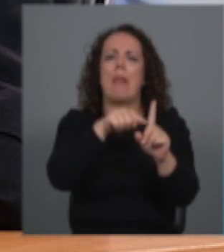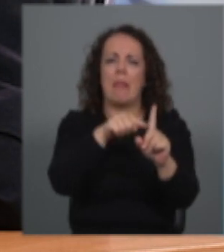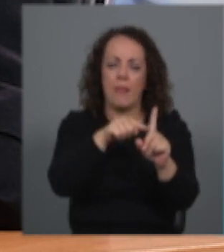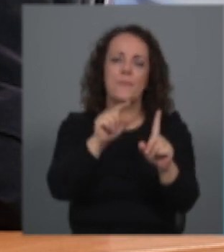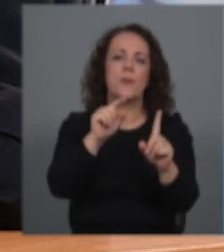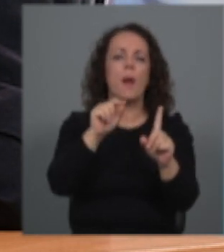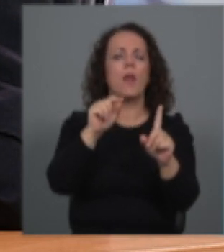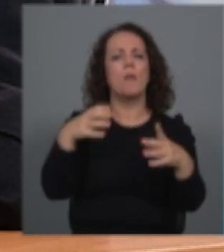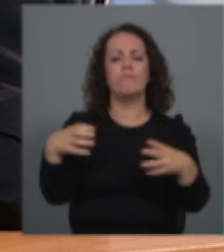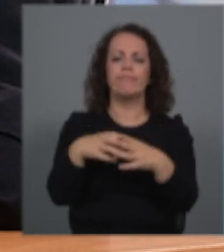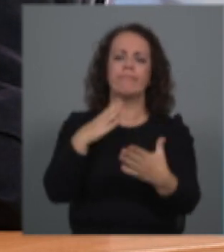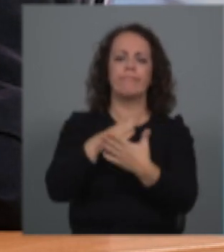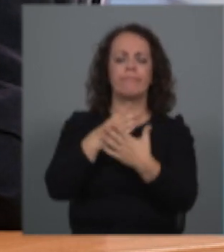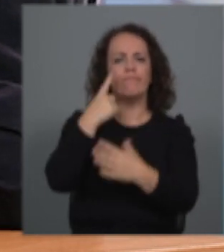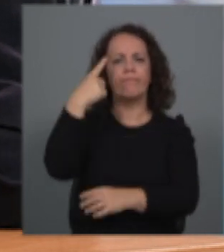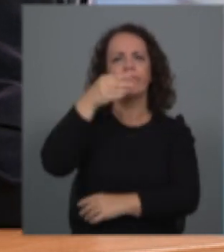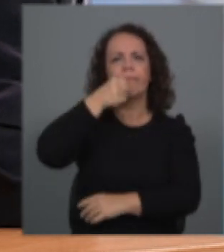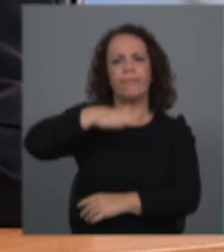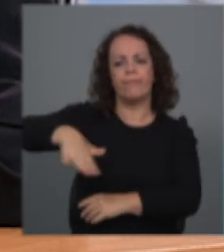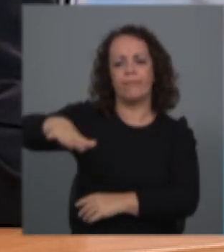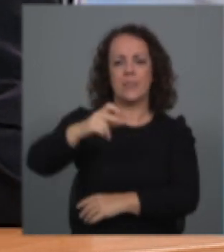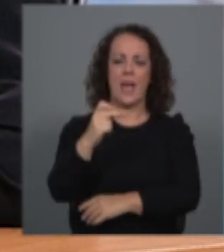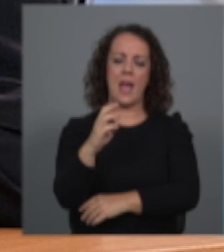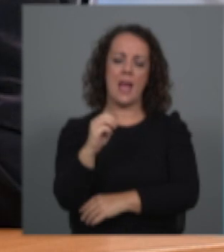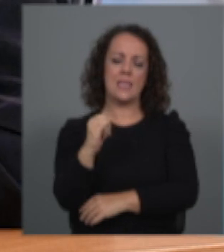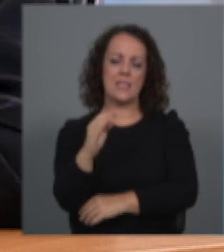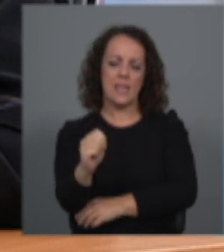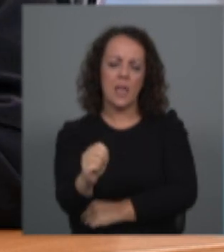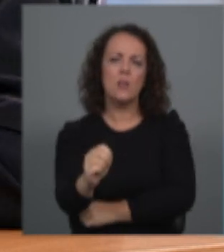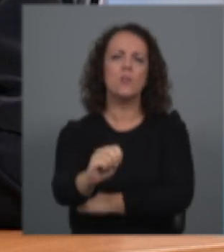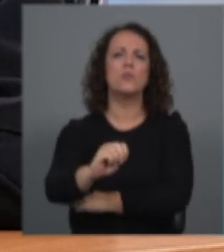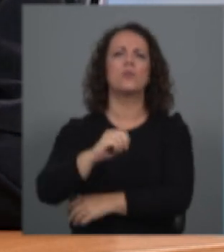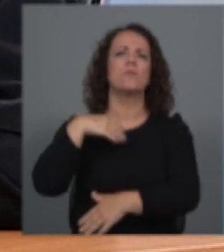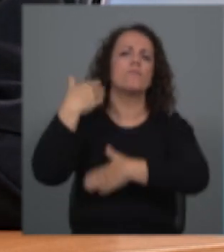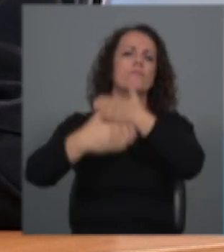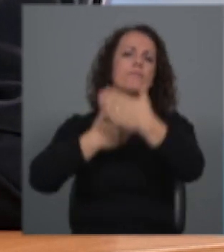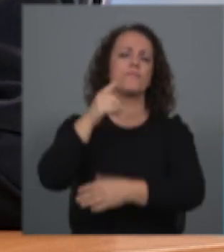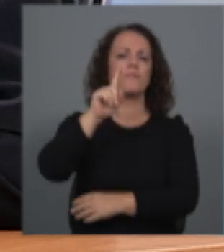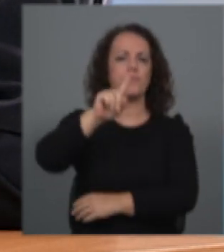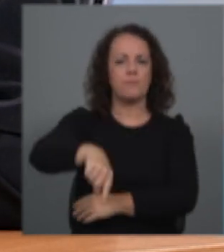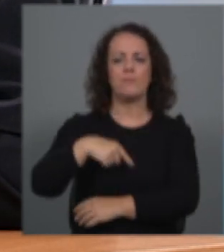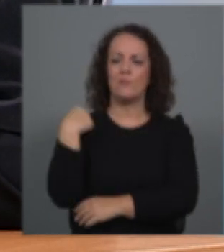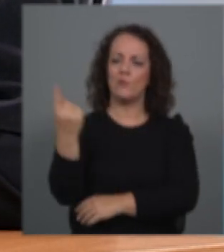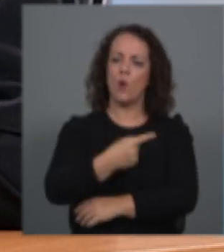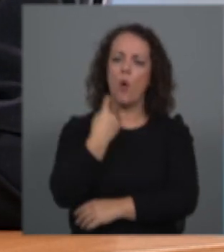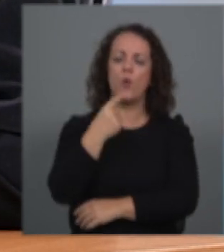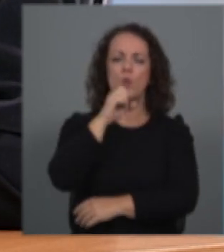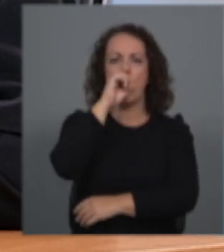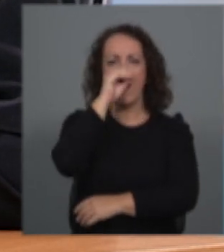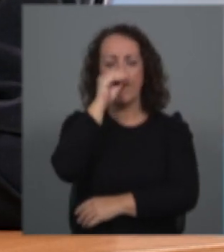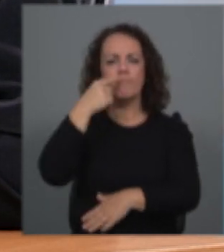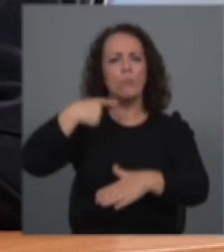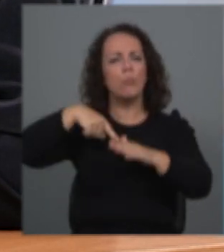viagens de estudo em Assis e depois o fato também entre nós aprofundar um